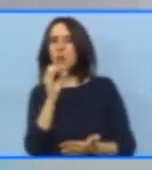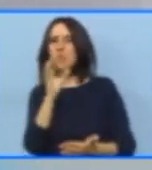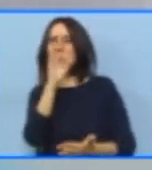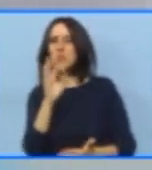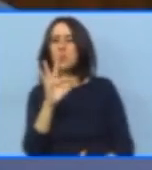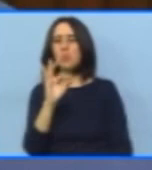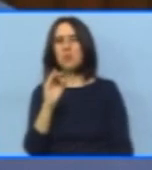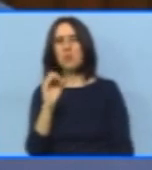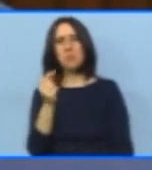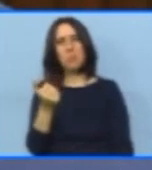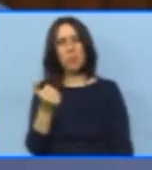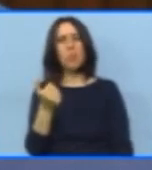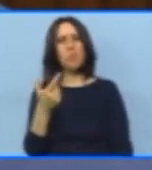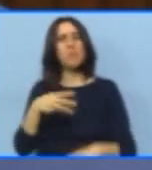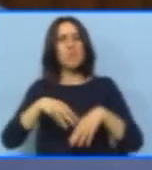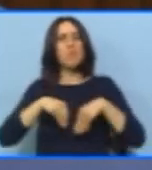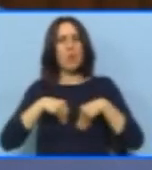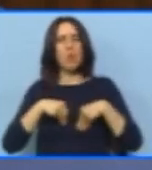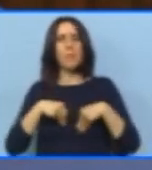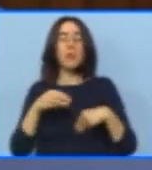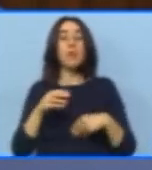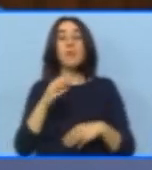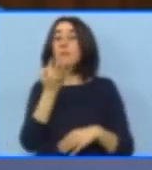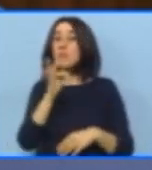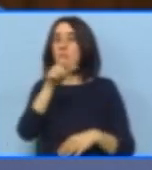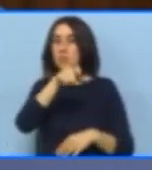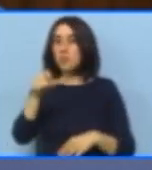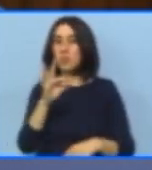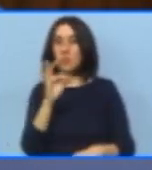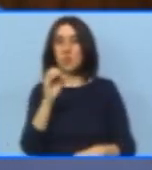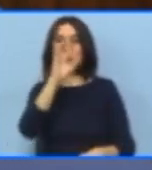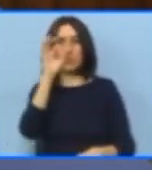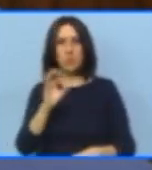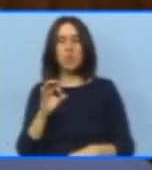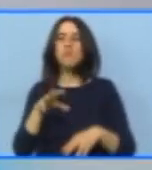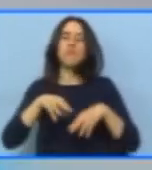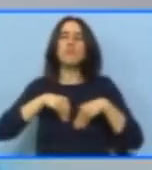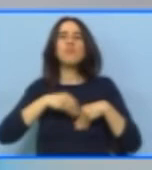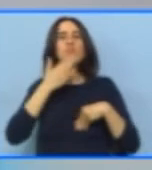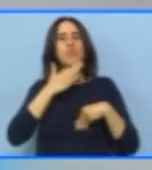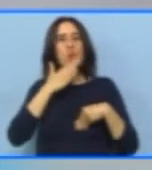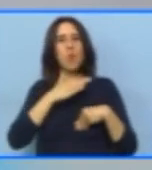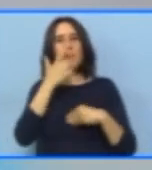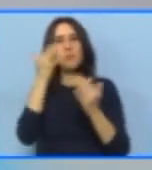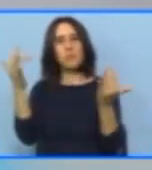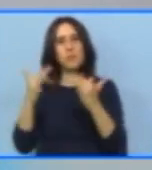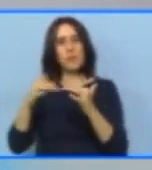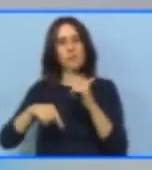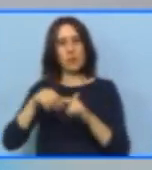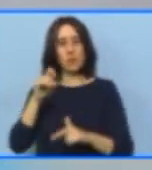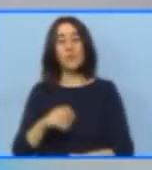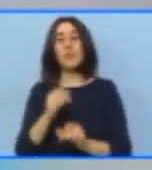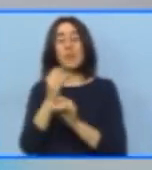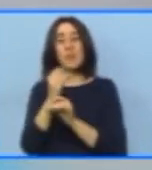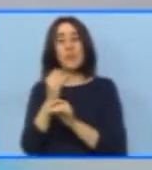eram favoráveis ao acolhimento, 40% dos franceses, portanto, eram favoráveis ao acolhimento de refugiados. Depois do Papa ir a Lesbos,